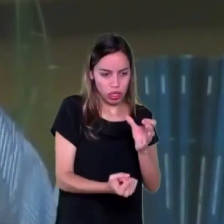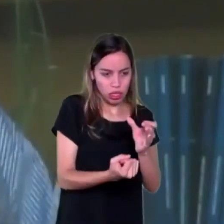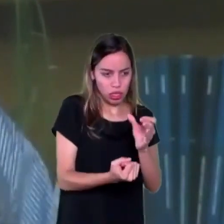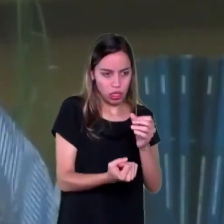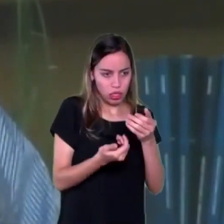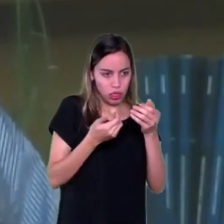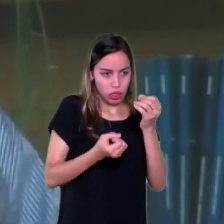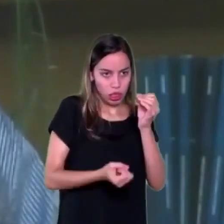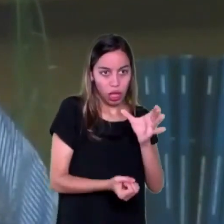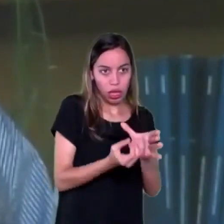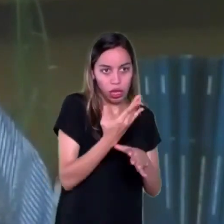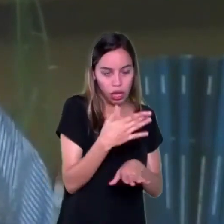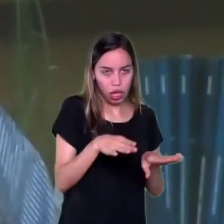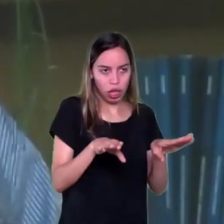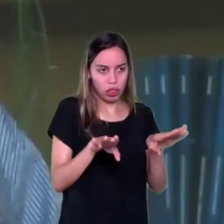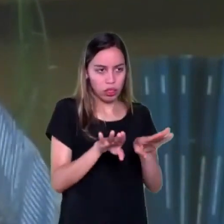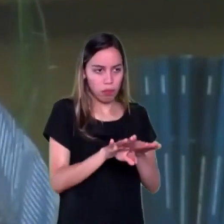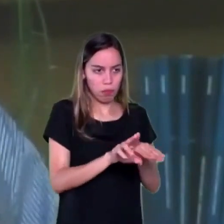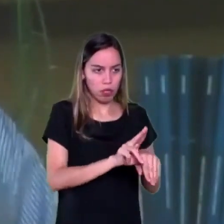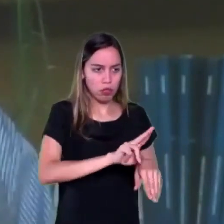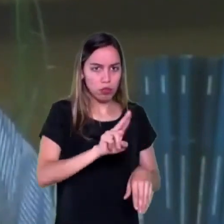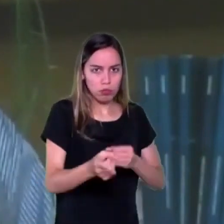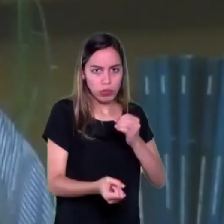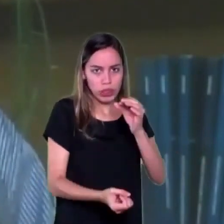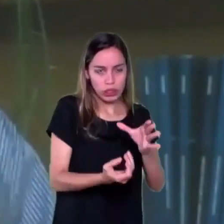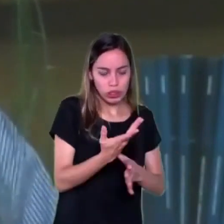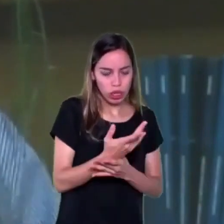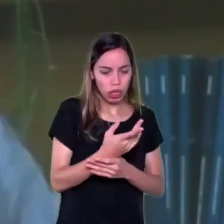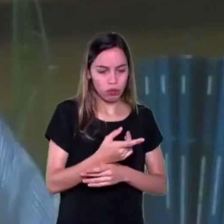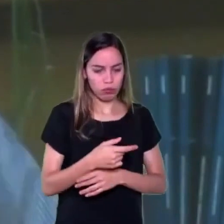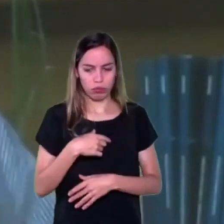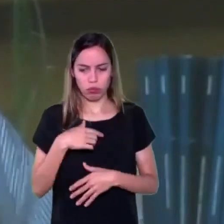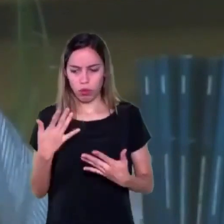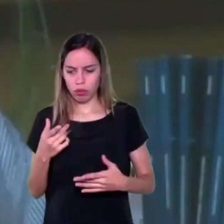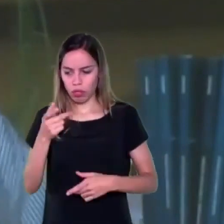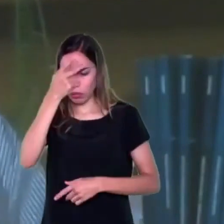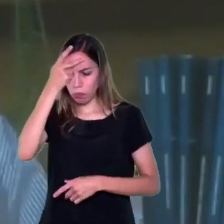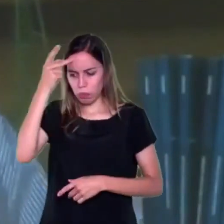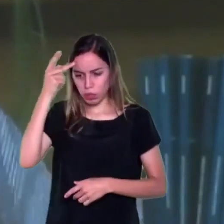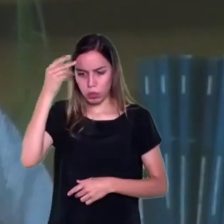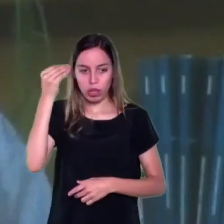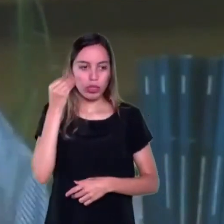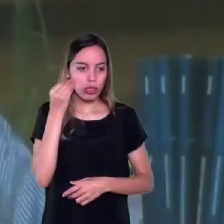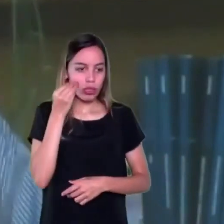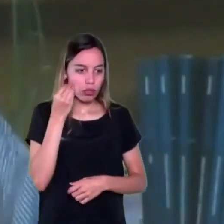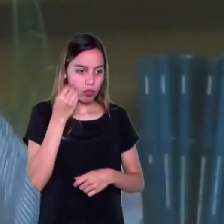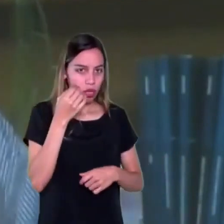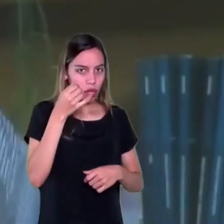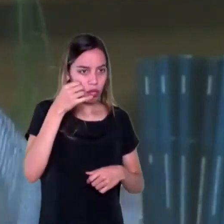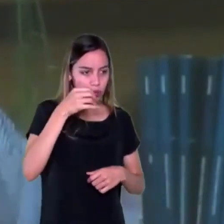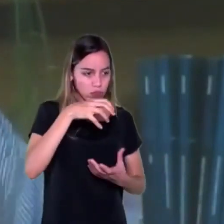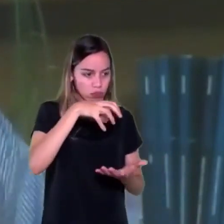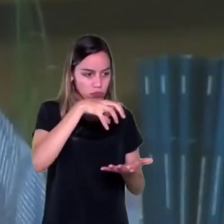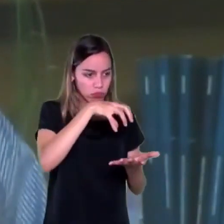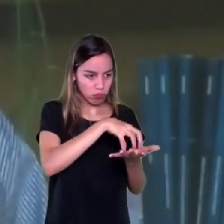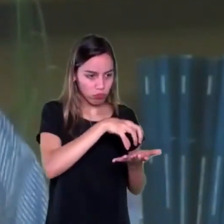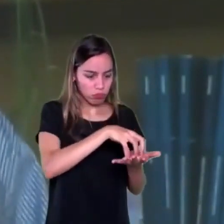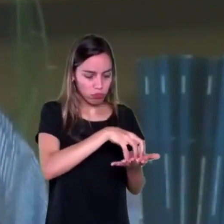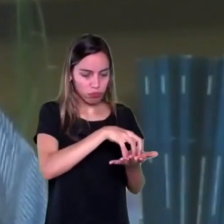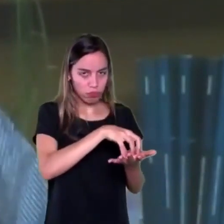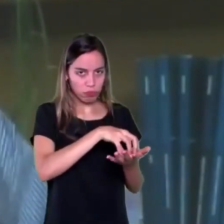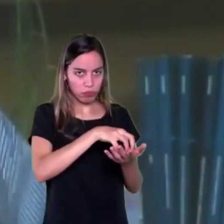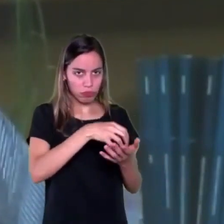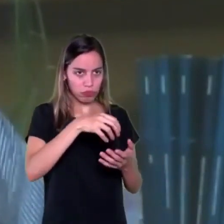cidade, quando começaram os movimentos para a emancipação da vila, do arraial, para tornar-se